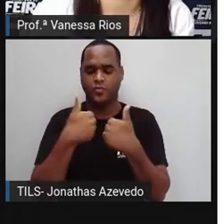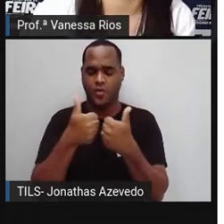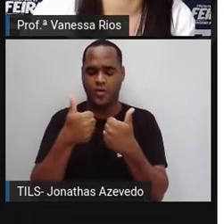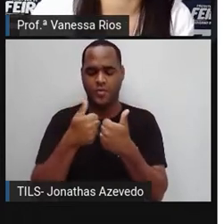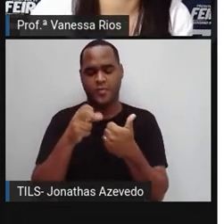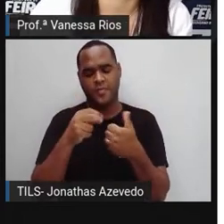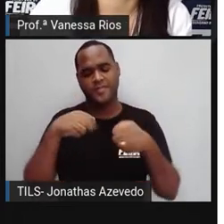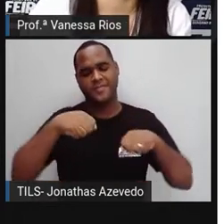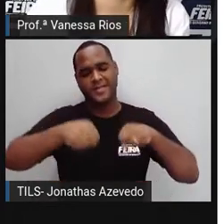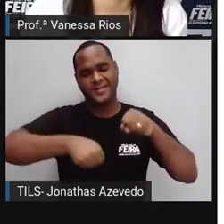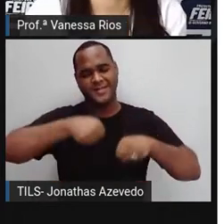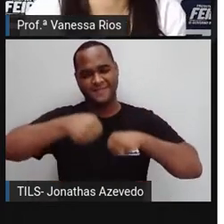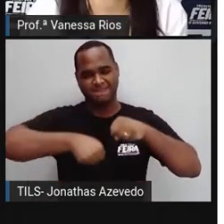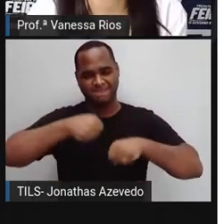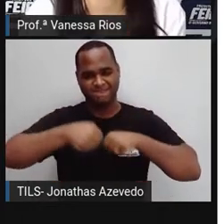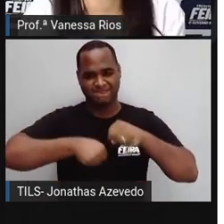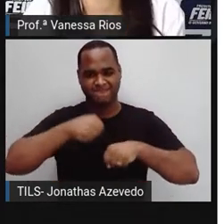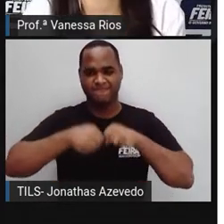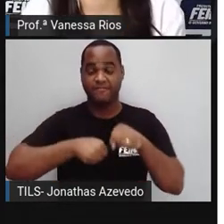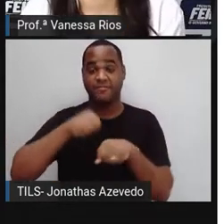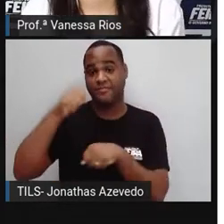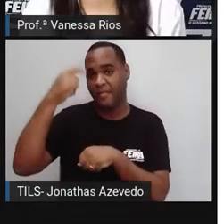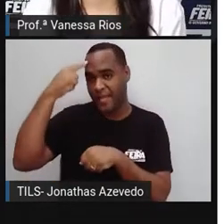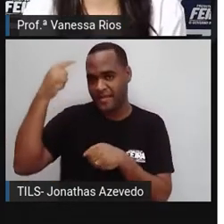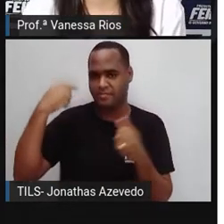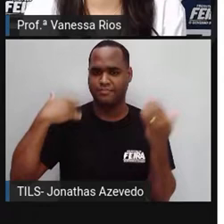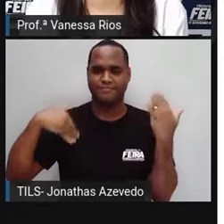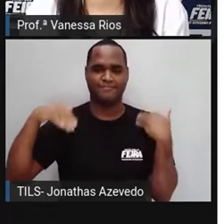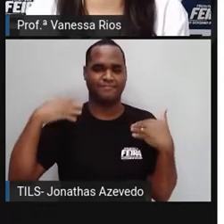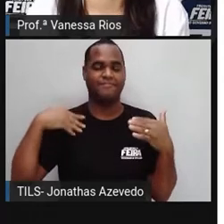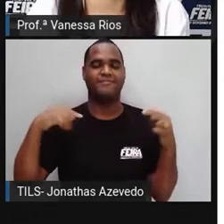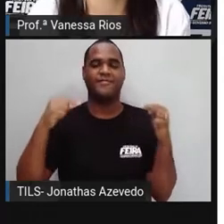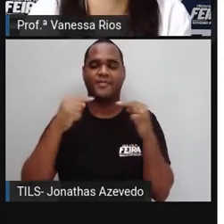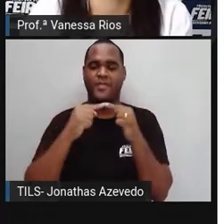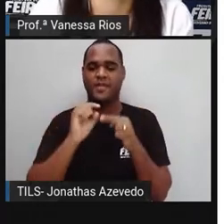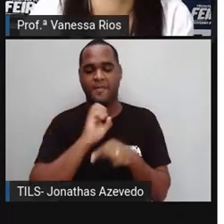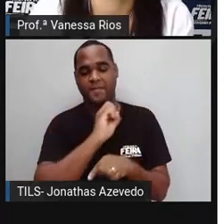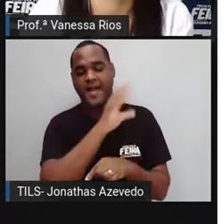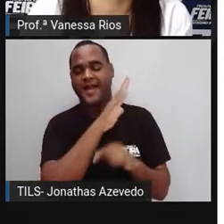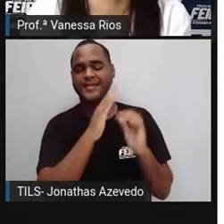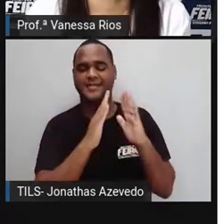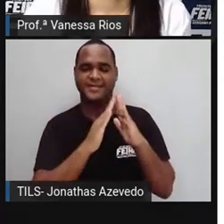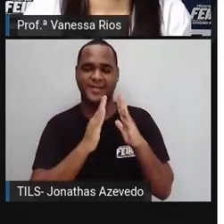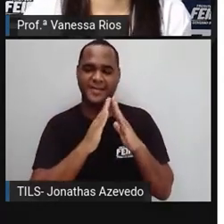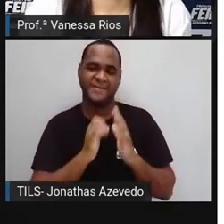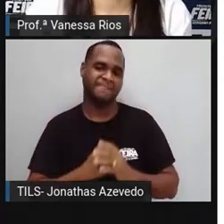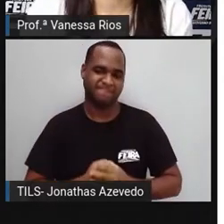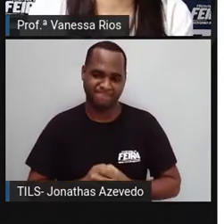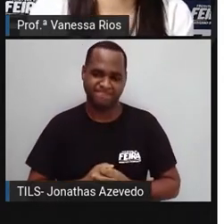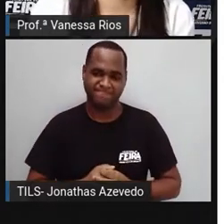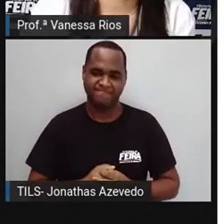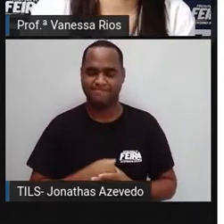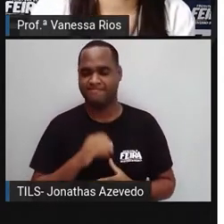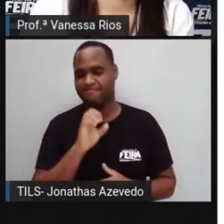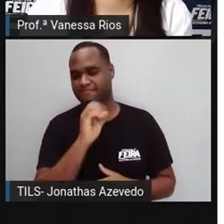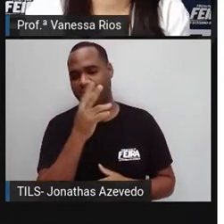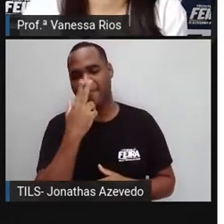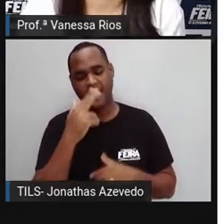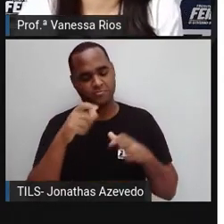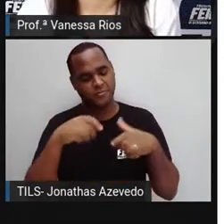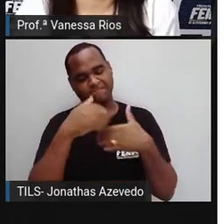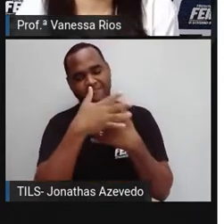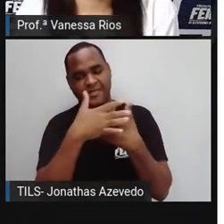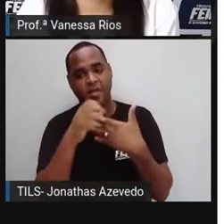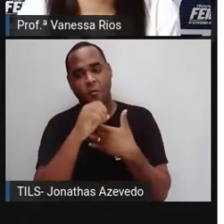de bicicleta. Quando a gente pensa em passear, a gente pensa logo em sair de casa. Nem que seja para uma outra